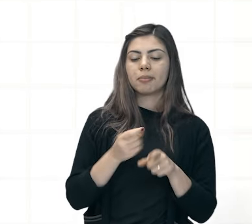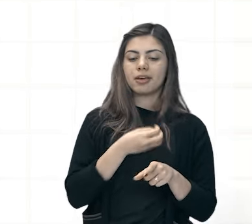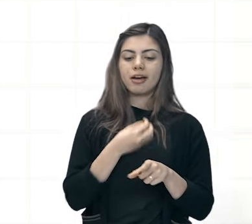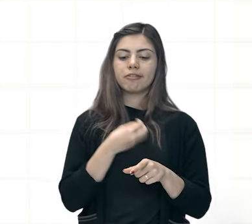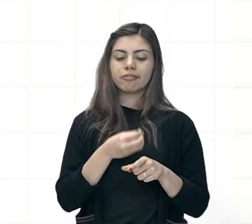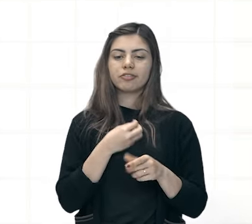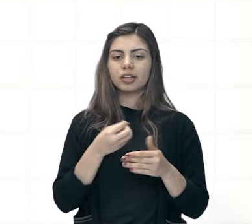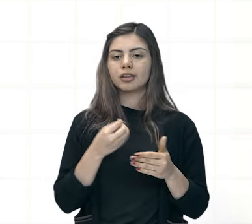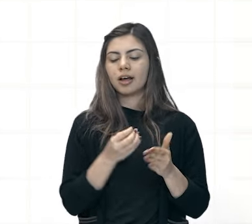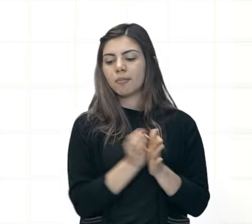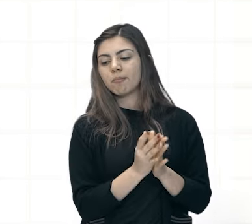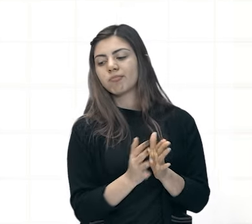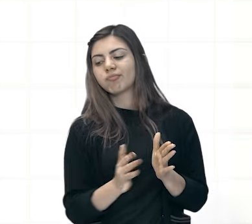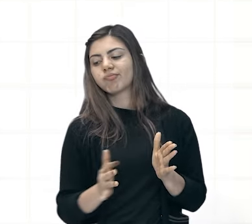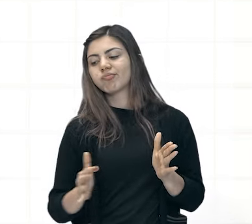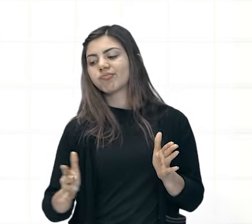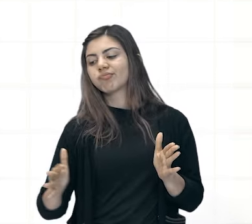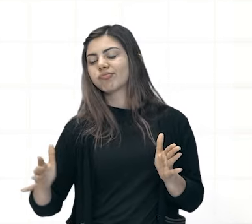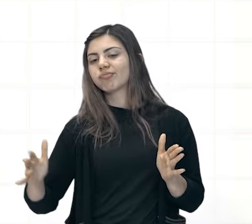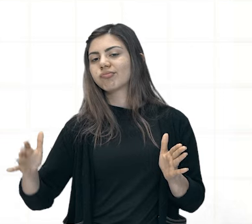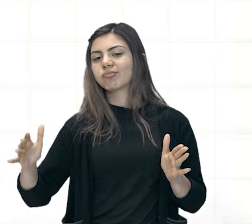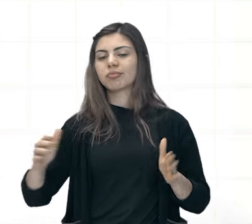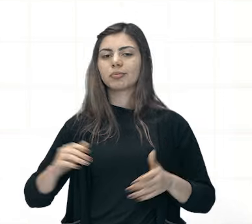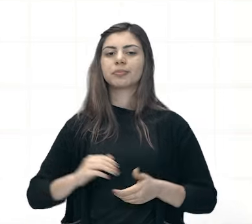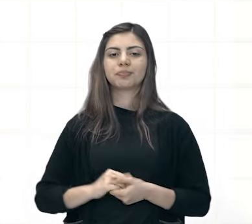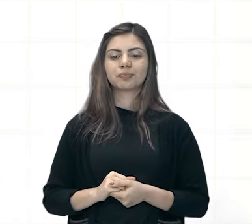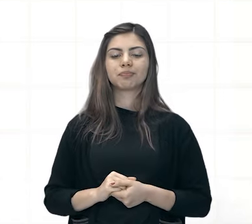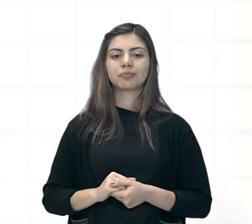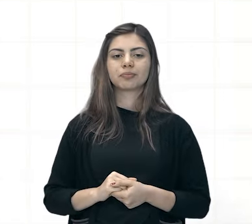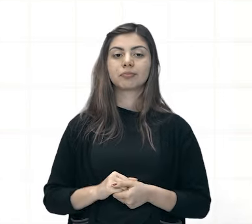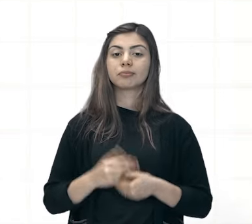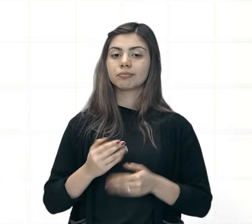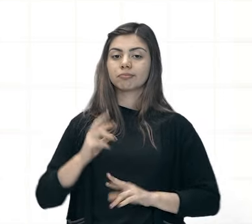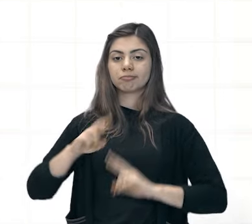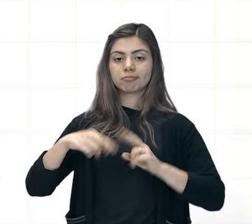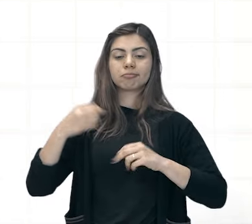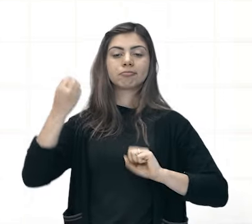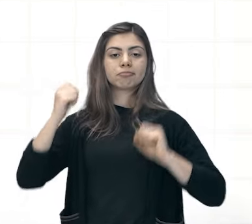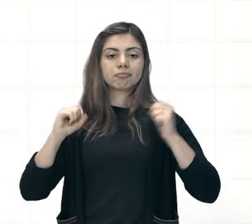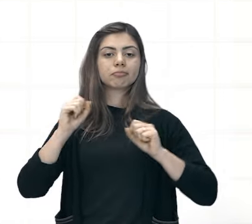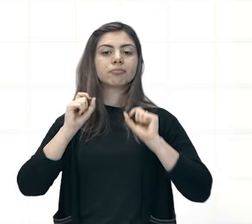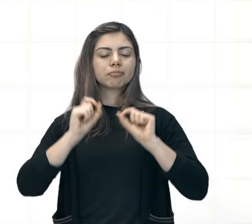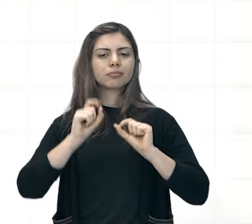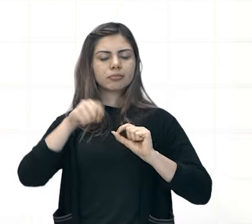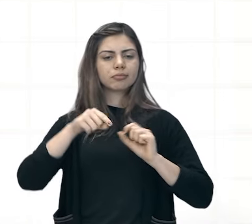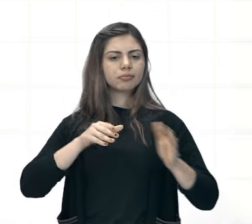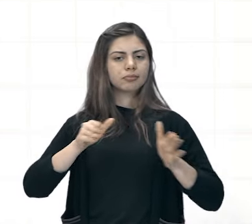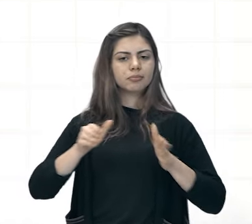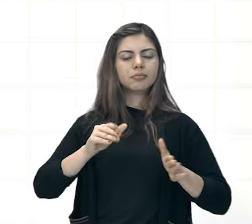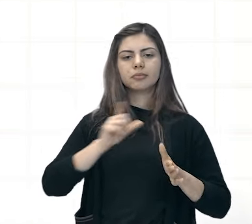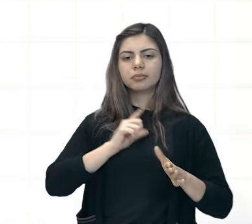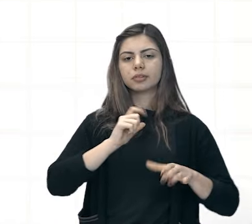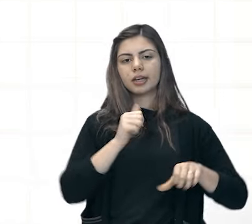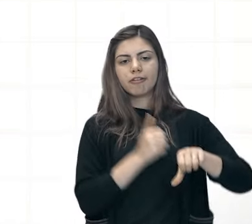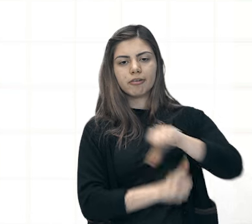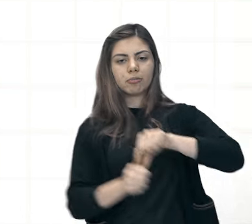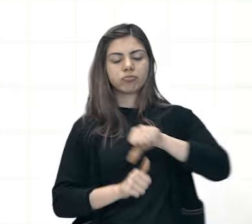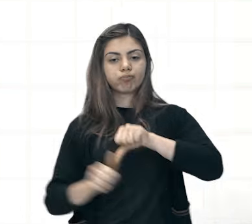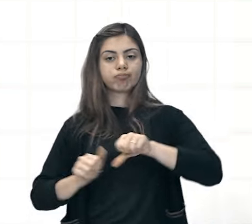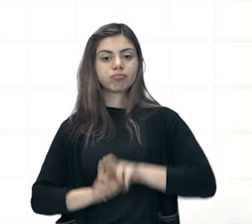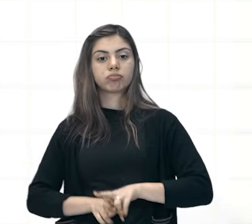de vida em longo prazo, tá? A Revolução Industrial foi um período de transformação